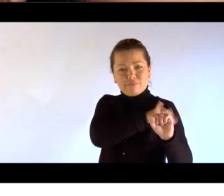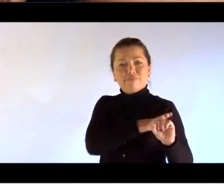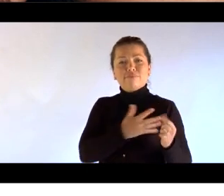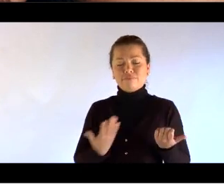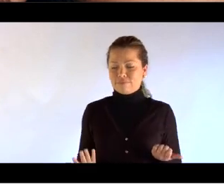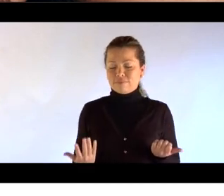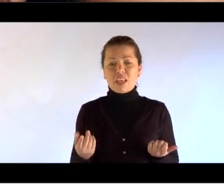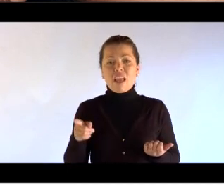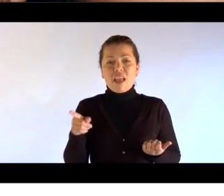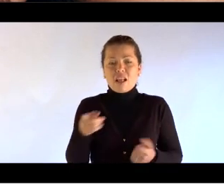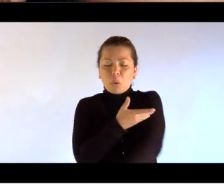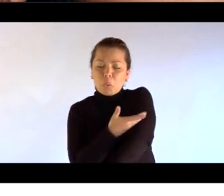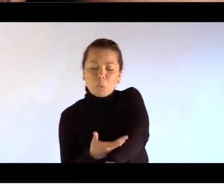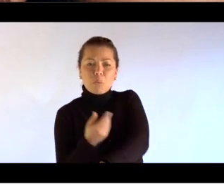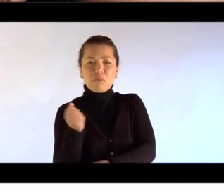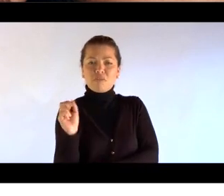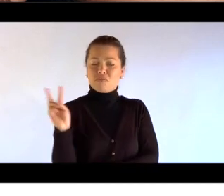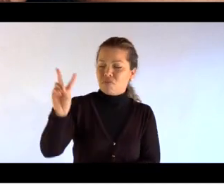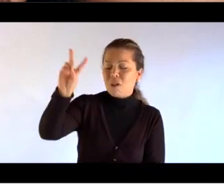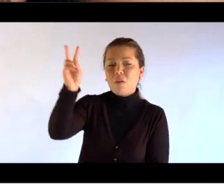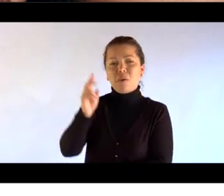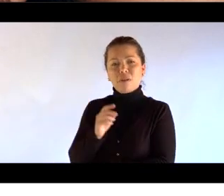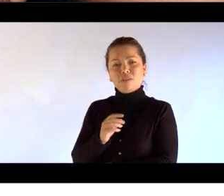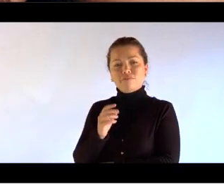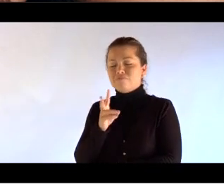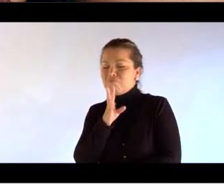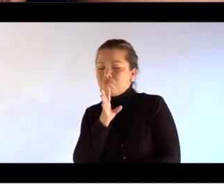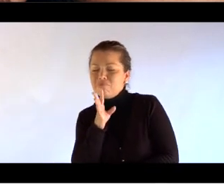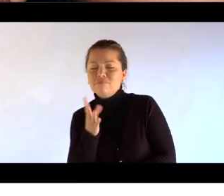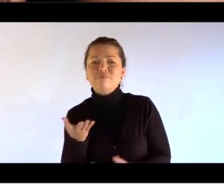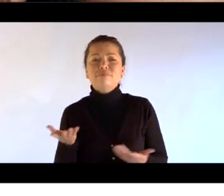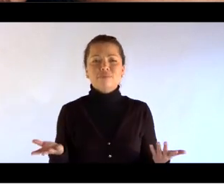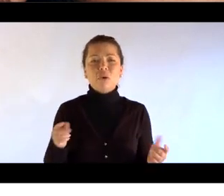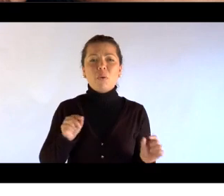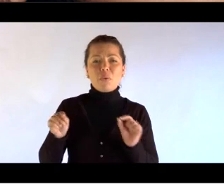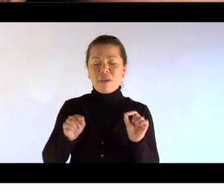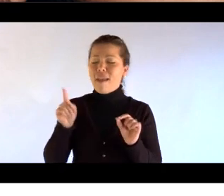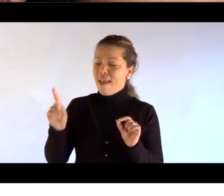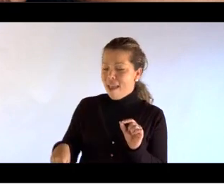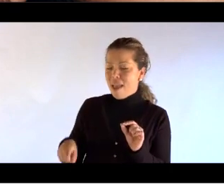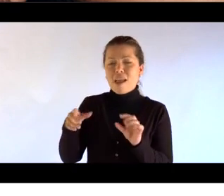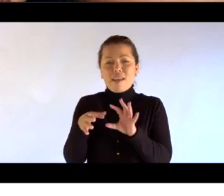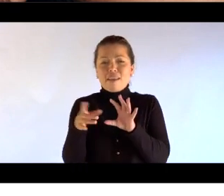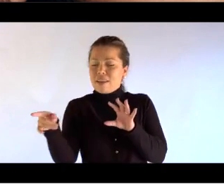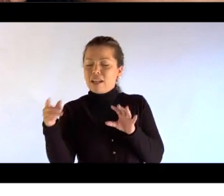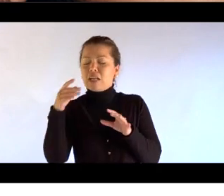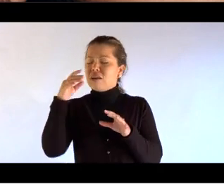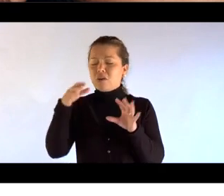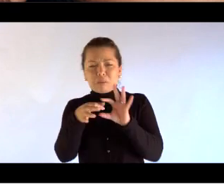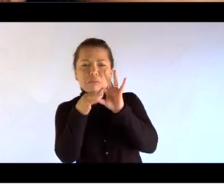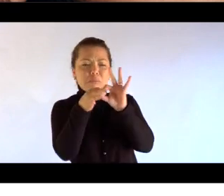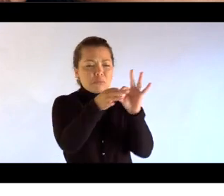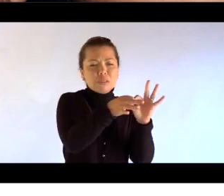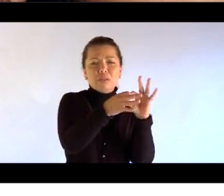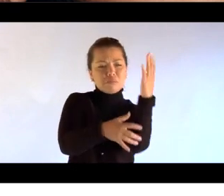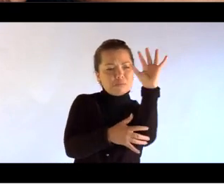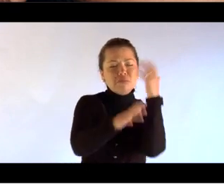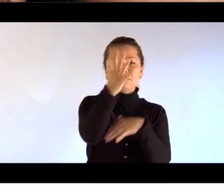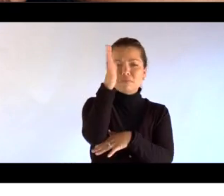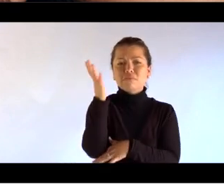Brasil, realizando a 2ª maior festa popular religiosa do estado de São Paulo. Durante a festa, centenas de